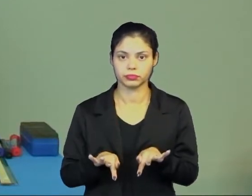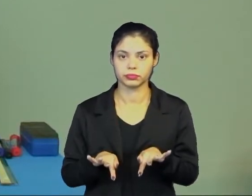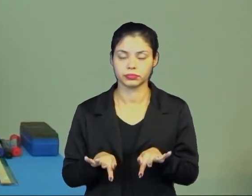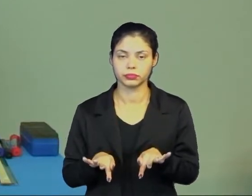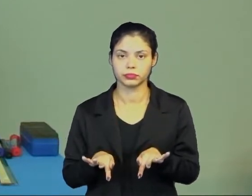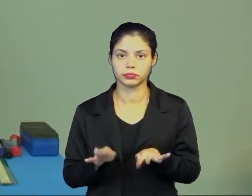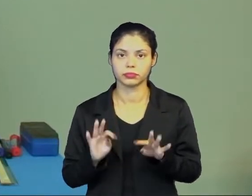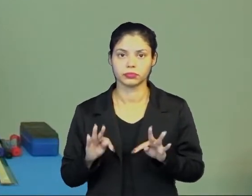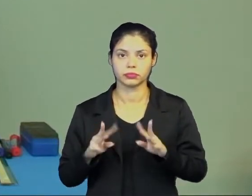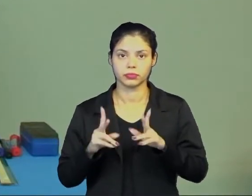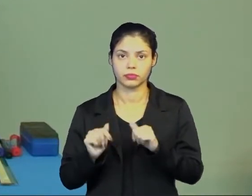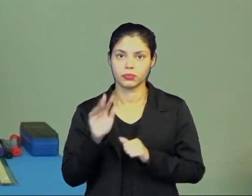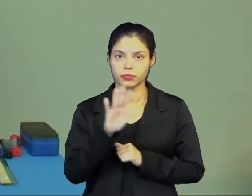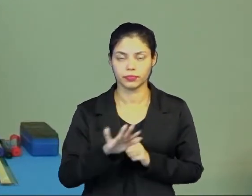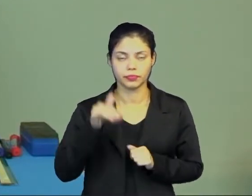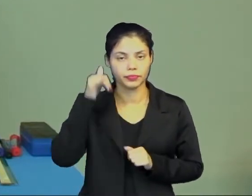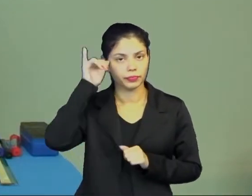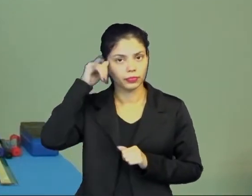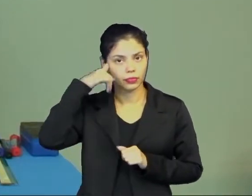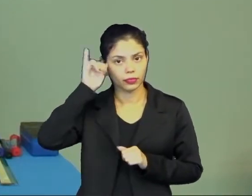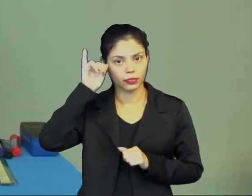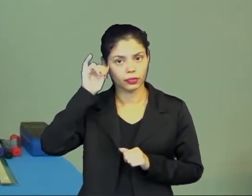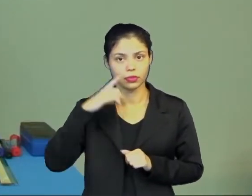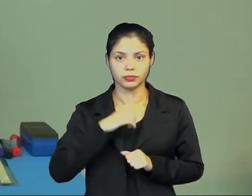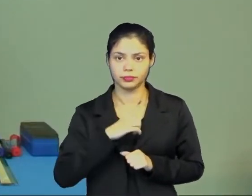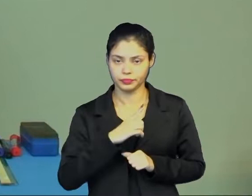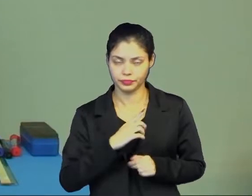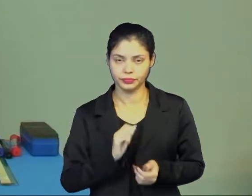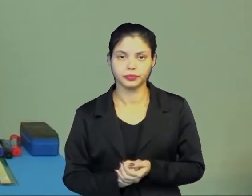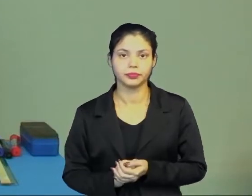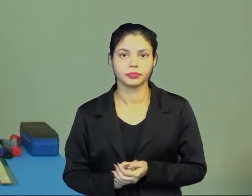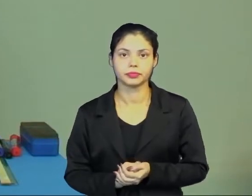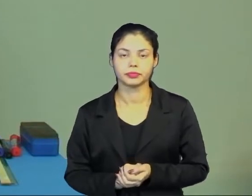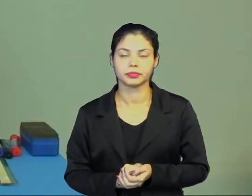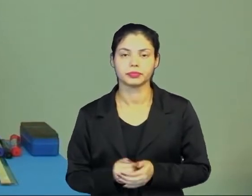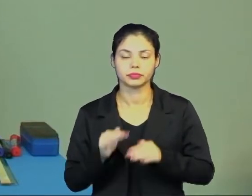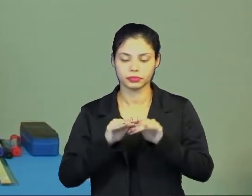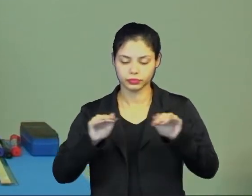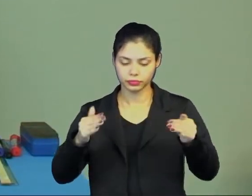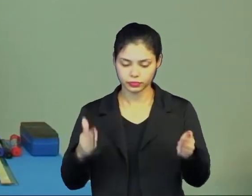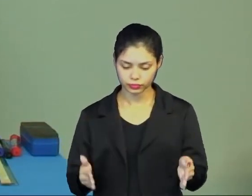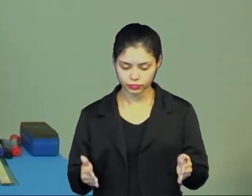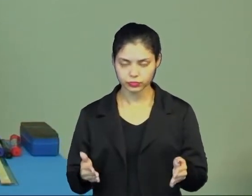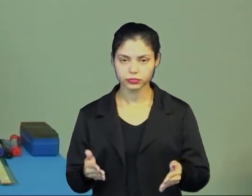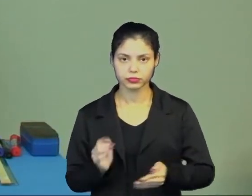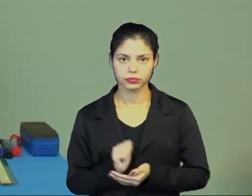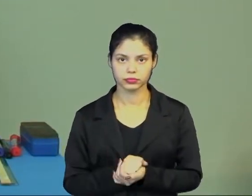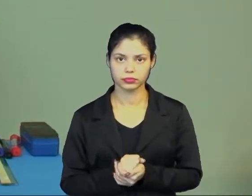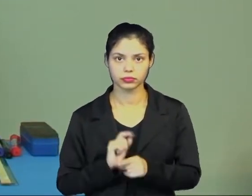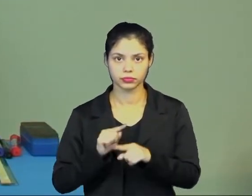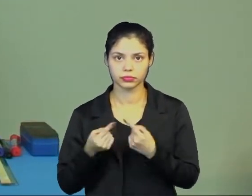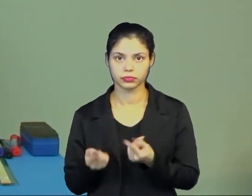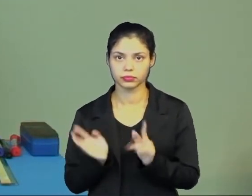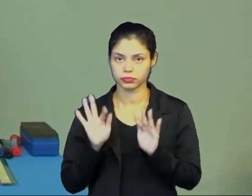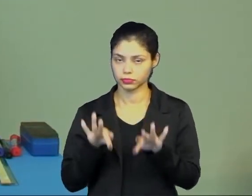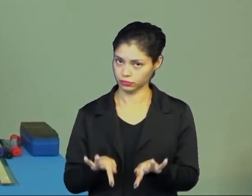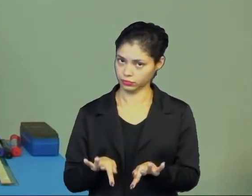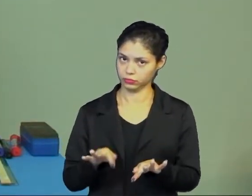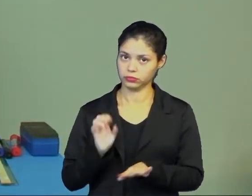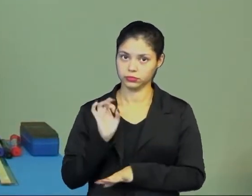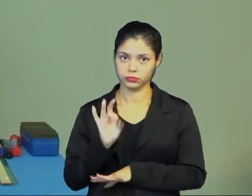eu usei todos os boizinhos que eu tinha, colocando aqui sobre a minha mesa. Mas ao